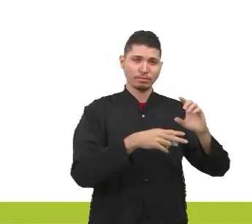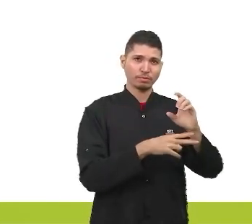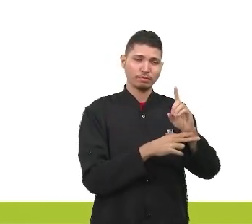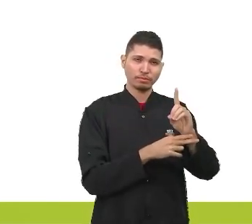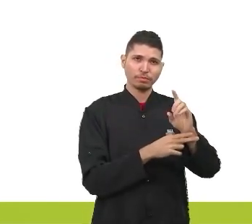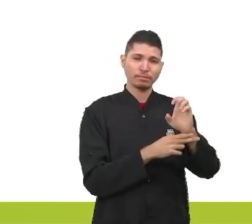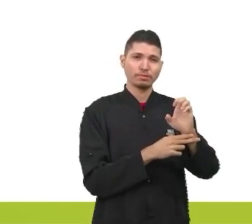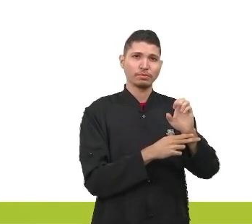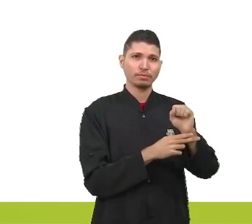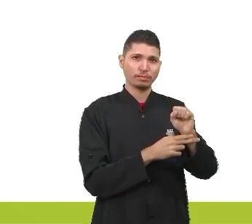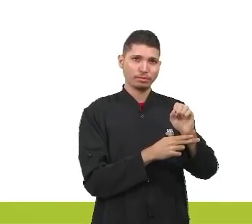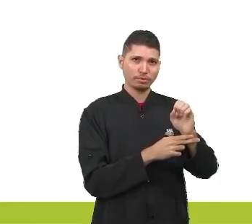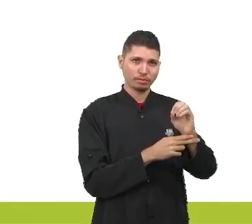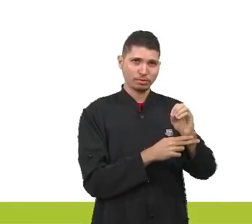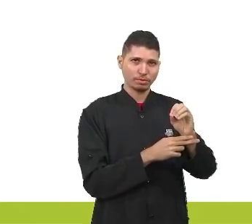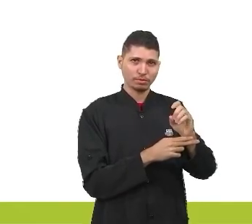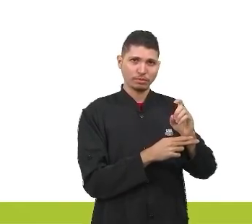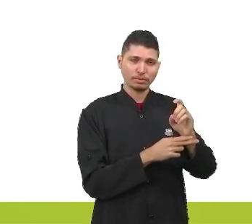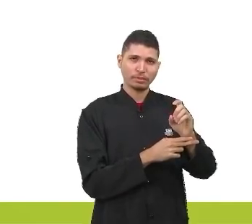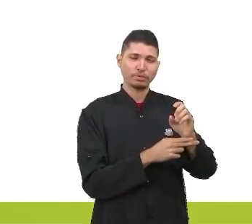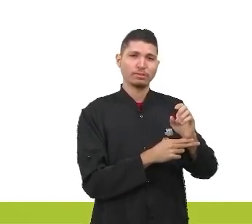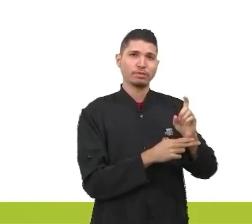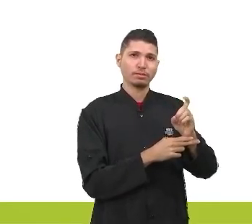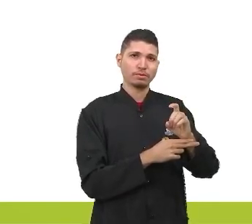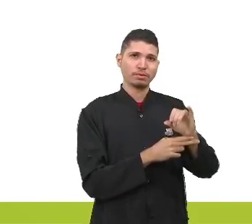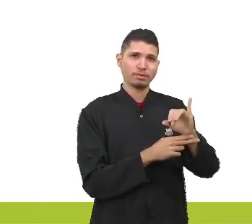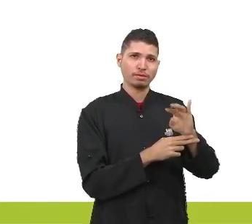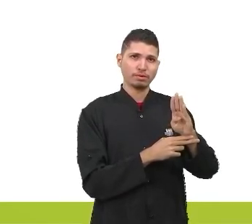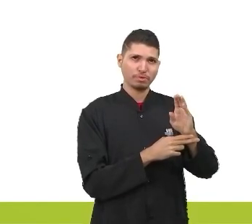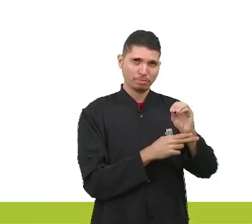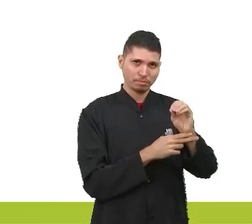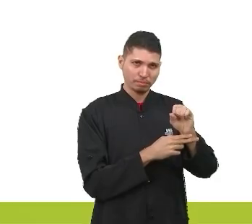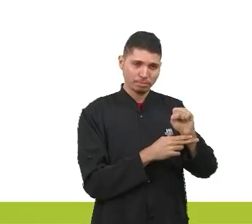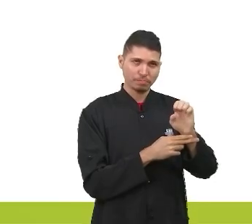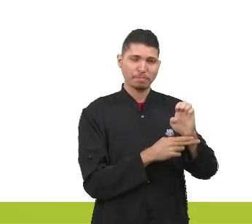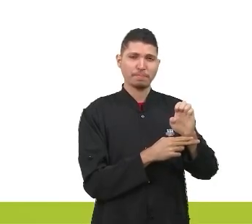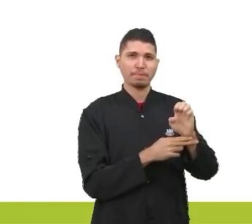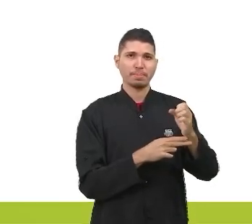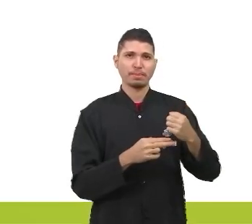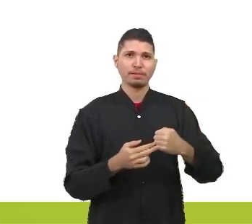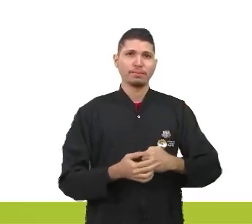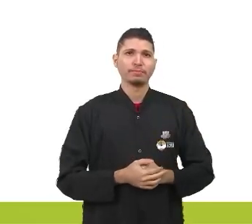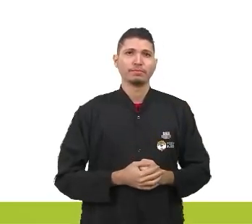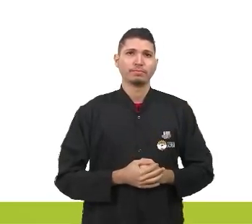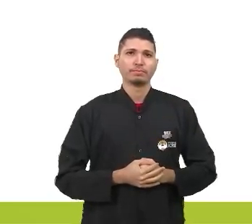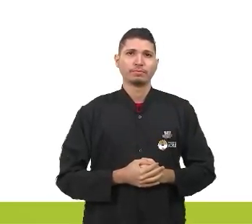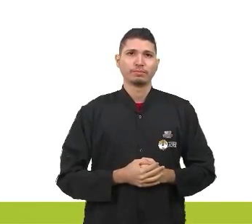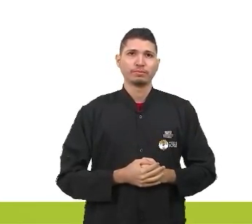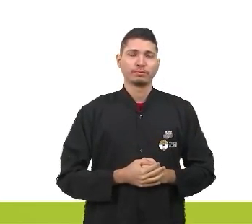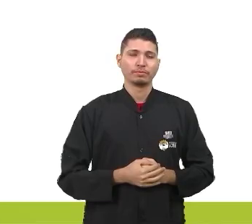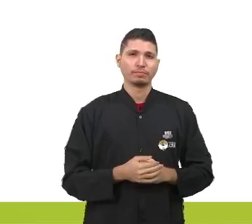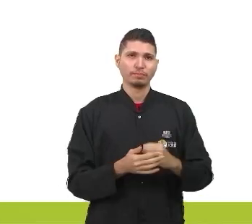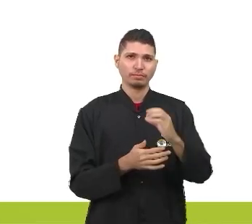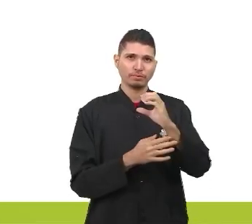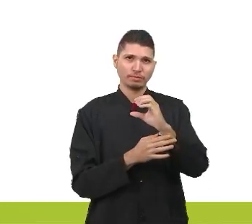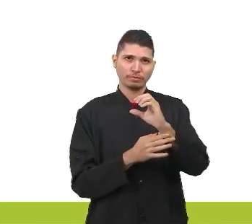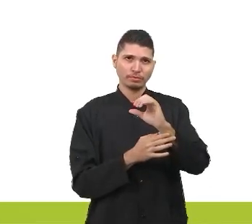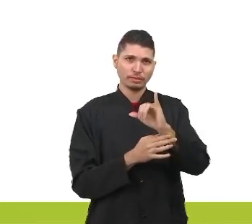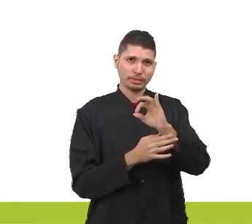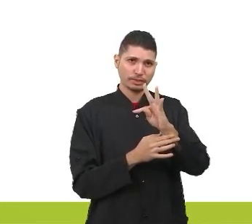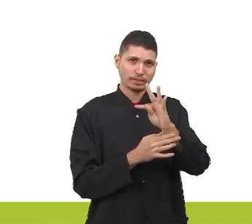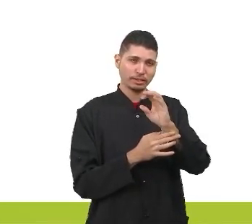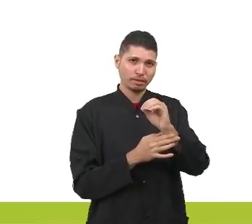desoxirribose. Esse é o açúcar do RNA. E quanto às bases nitrogenadas? Citosina, guanina